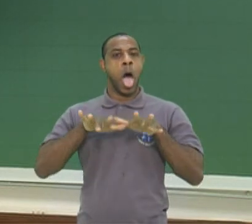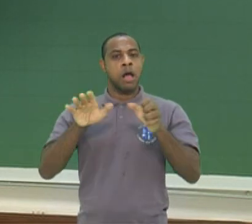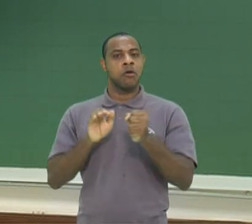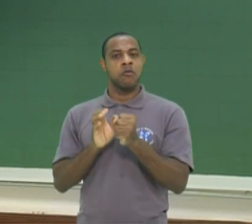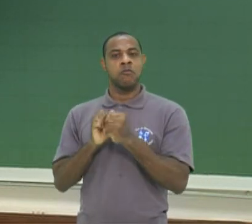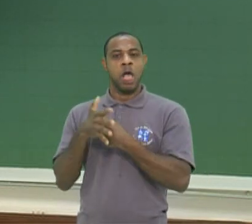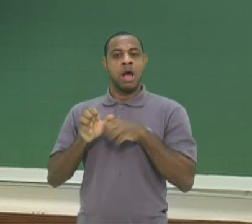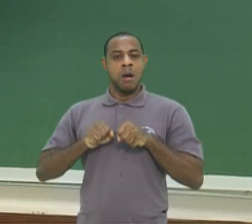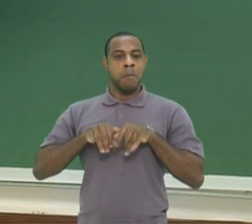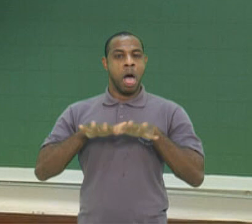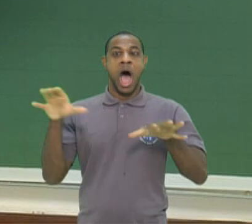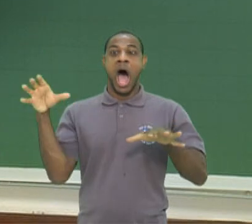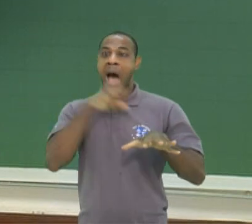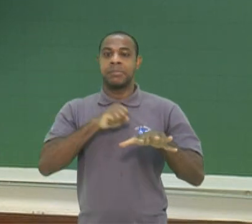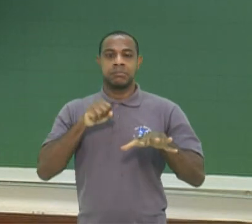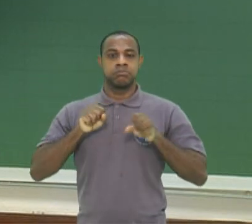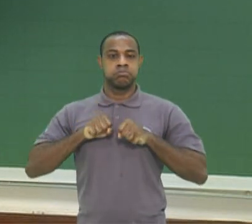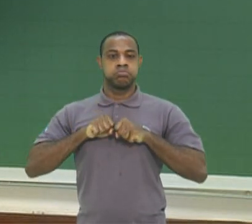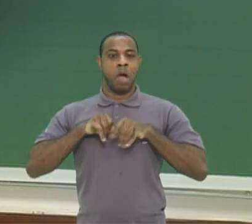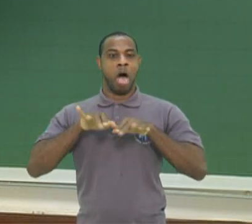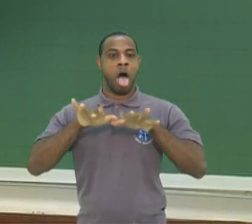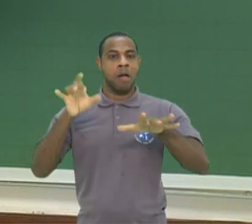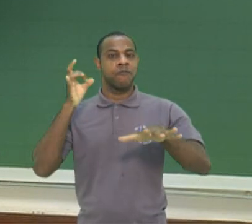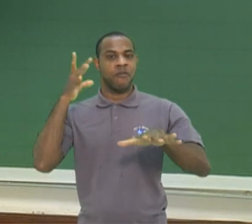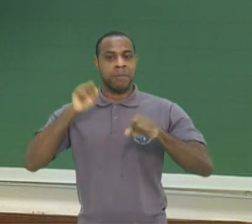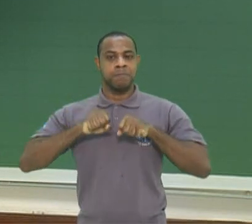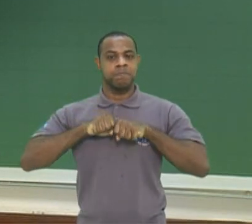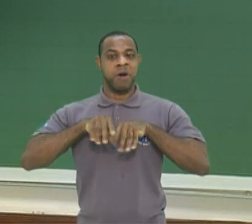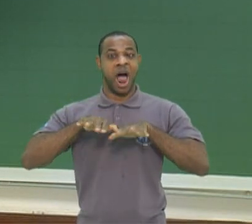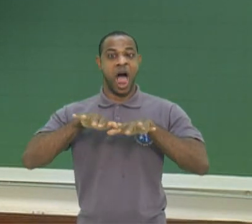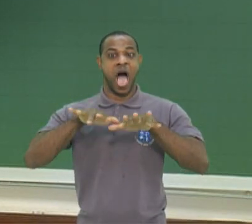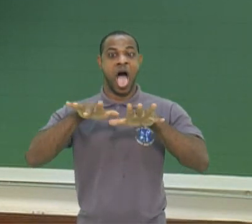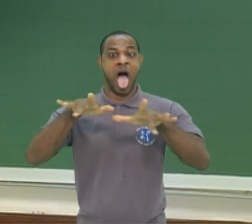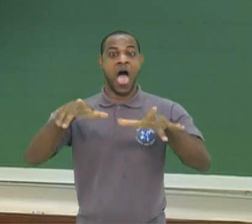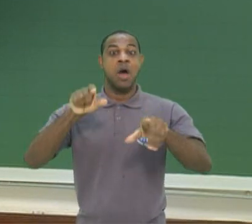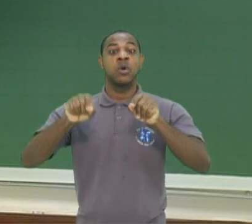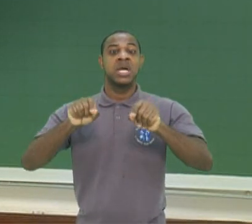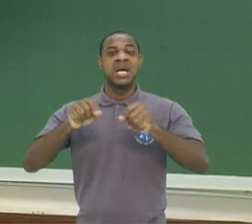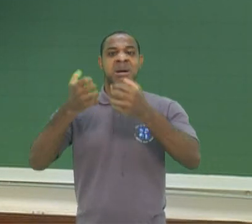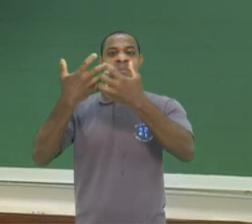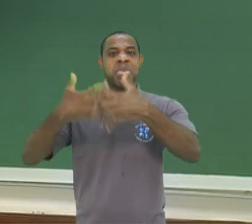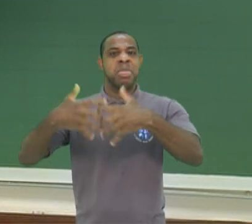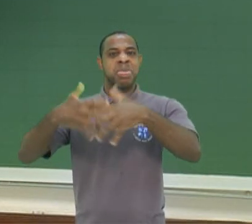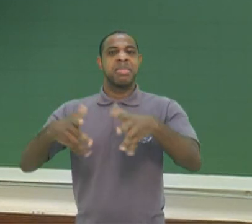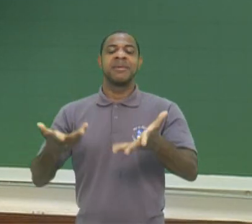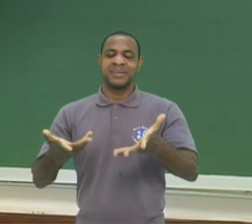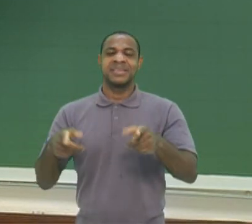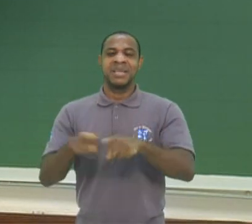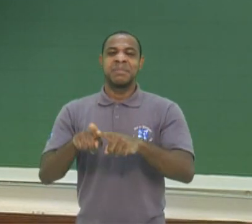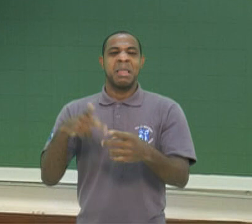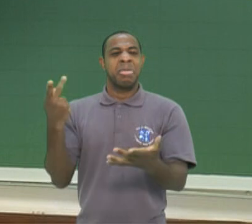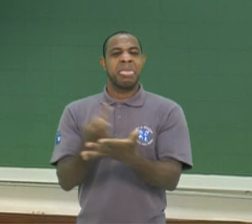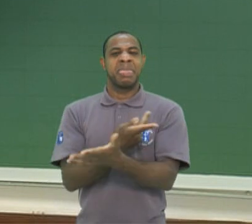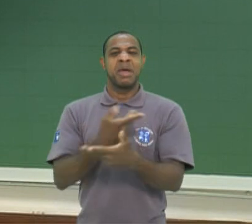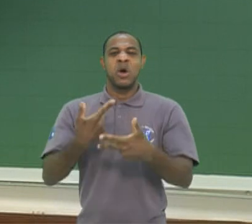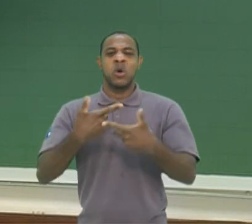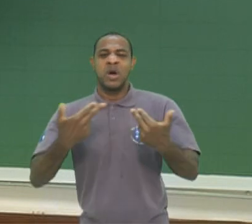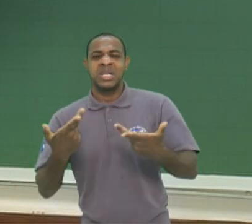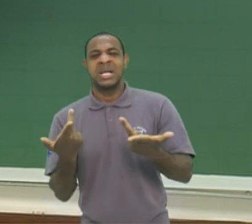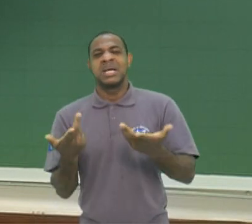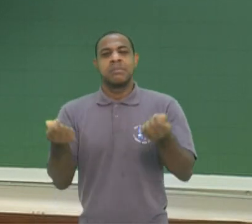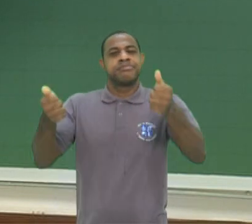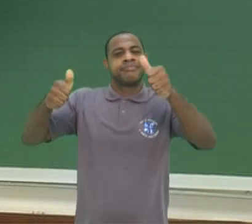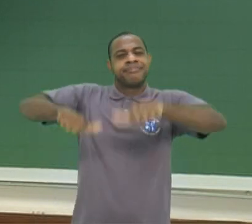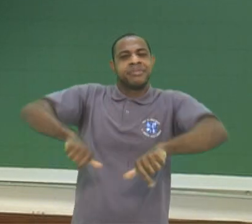tamanha velocidade e facilidade também, causando prejuízos à população, em especial